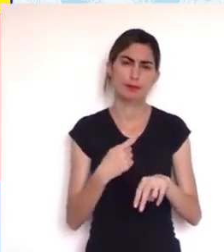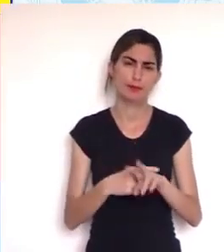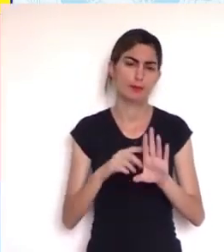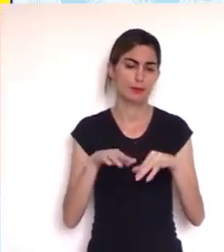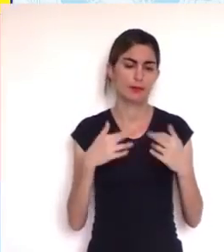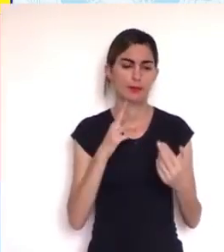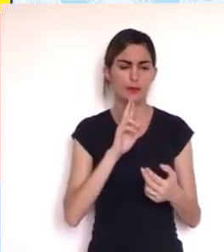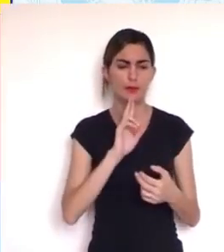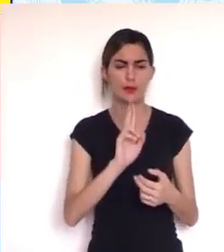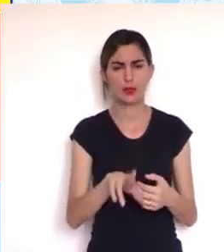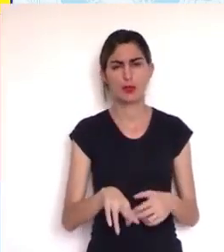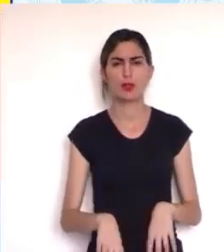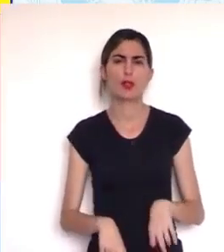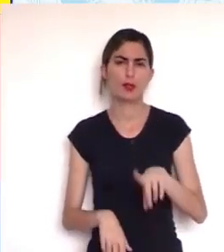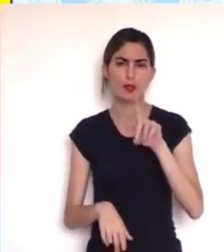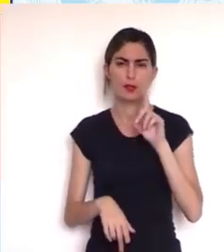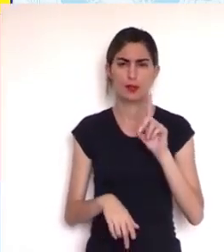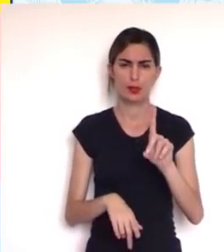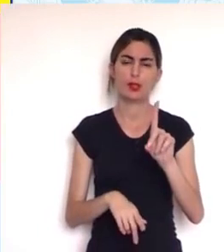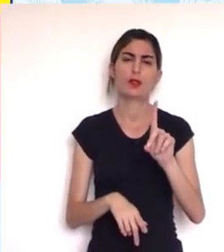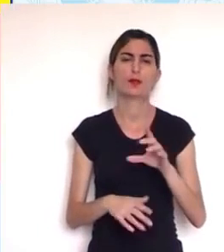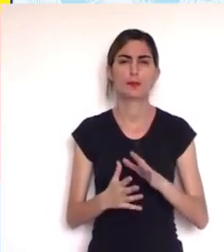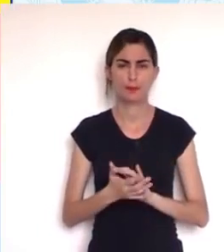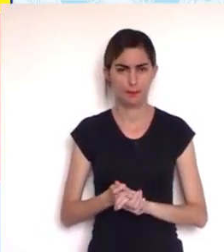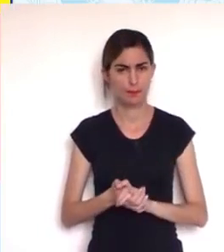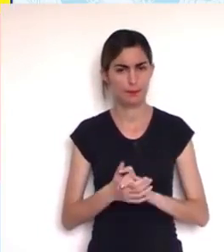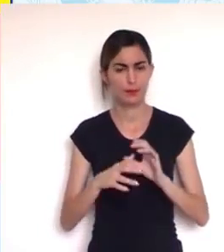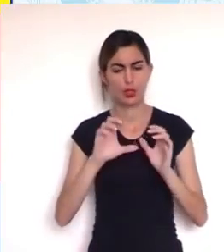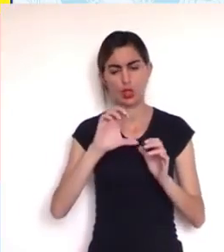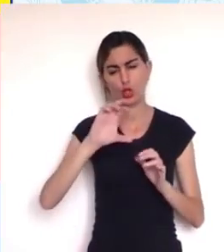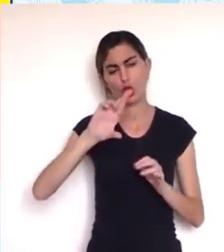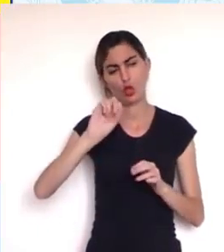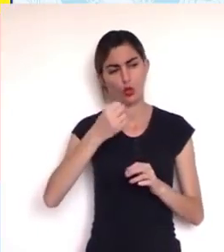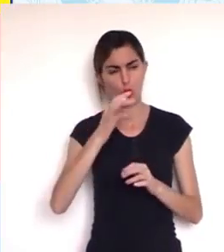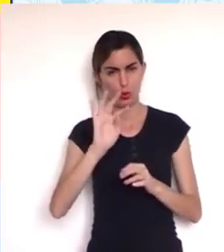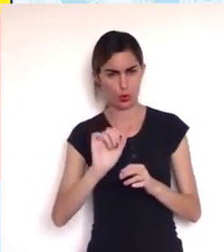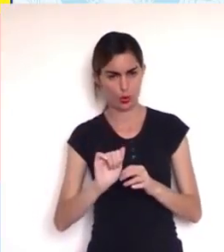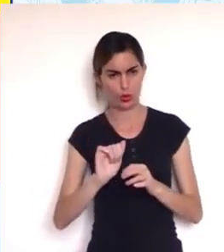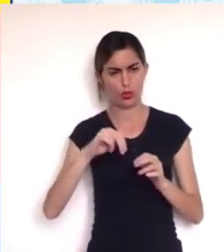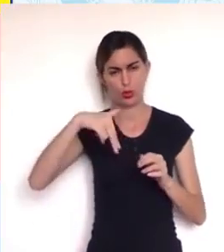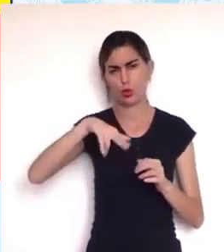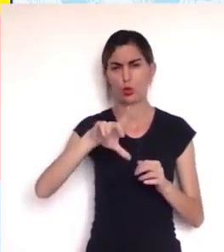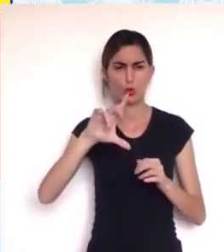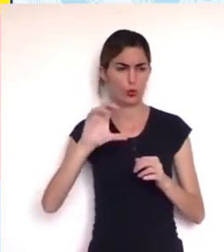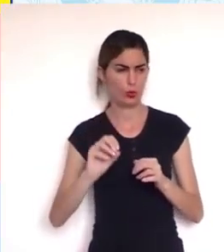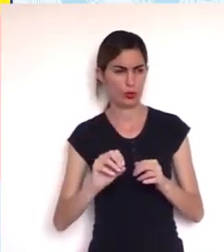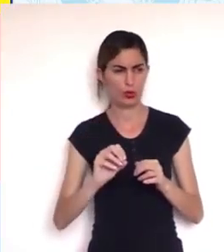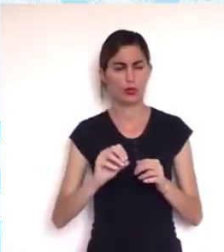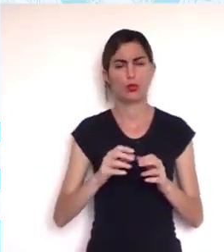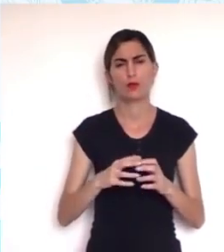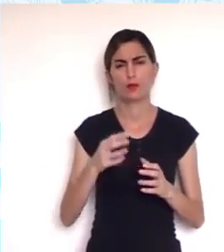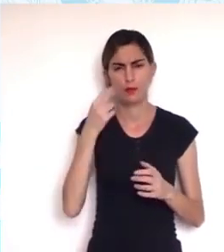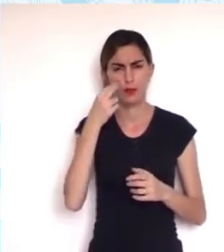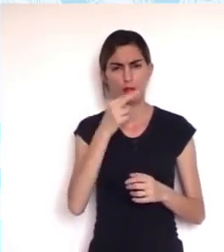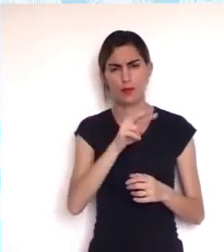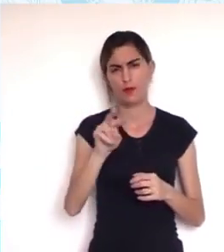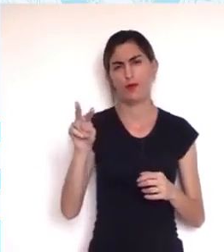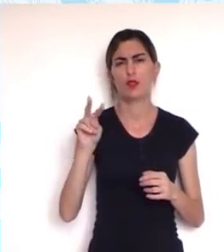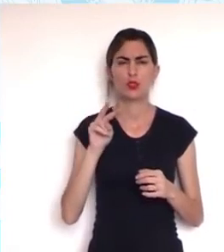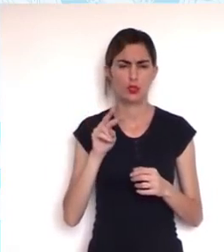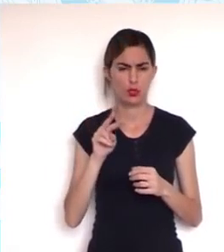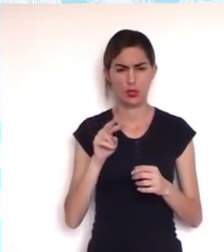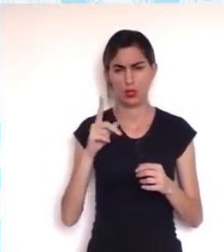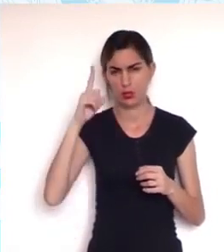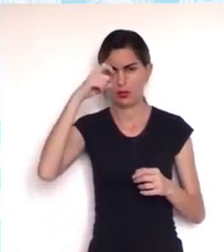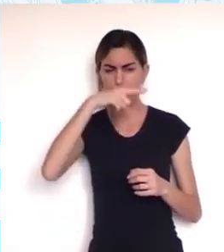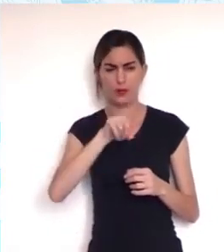Então, a alternativa correta é a letra D, a crosta e o núcleo interno. Veja que a questão ela não